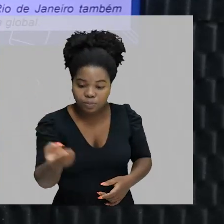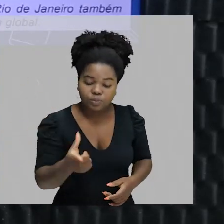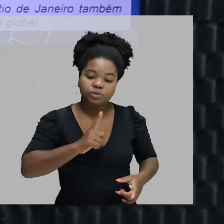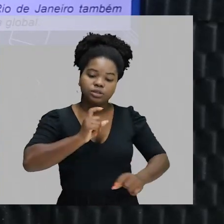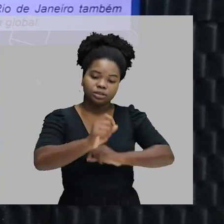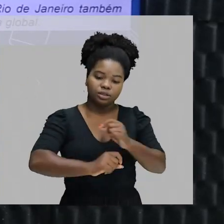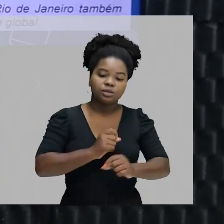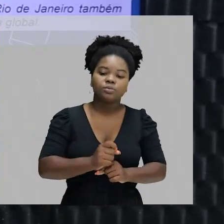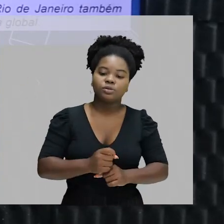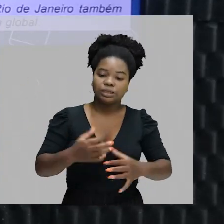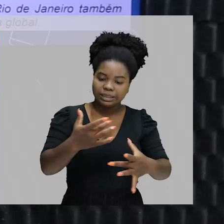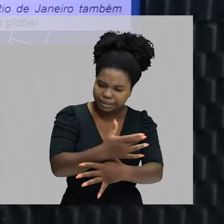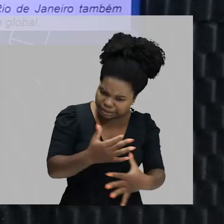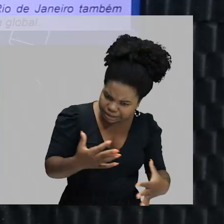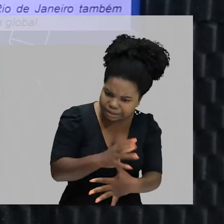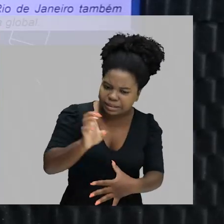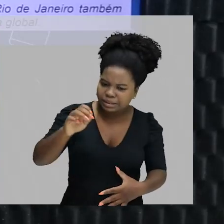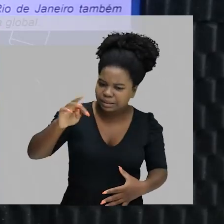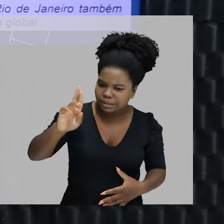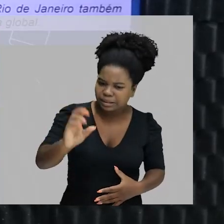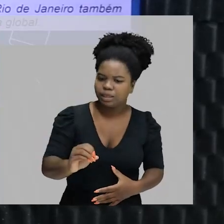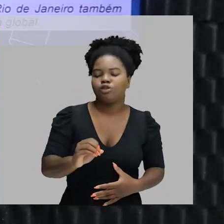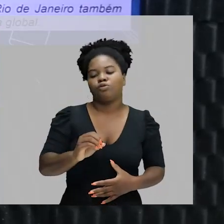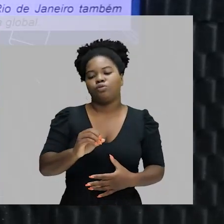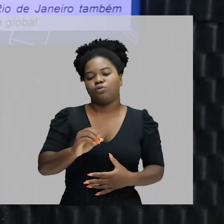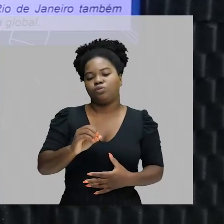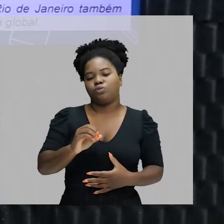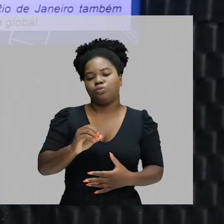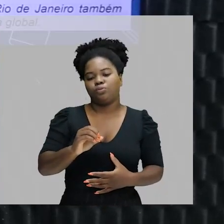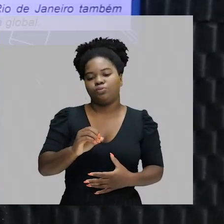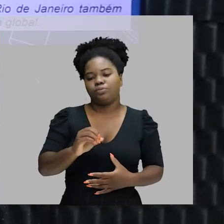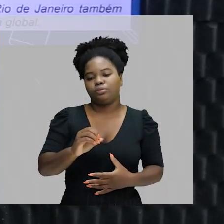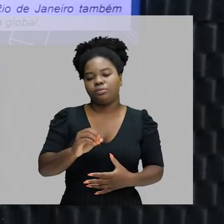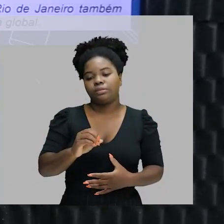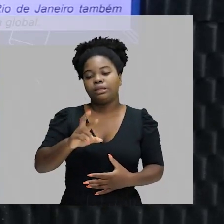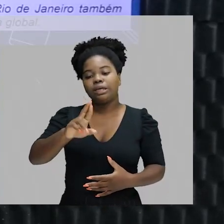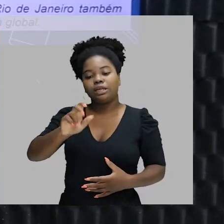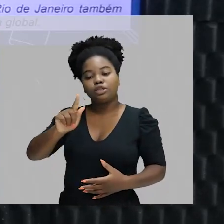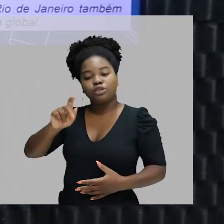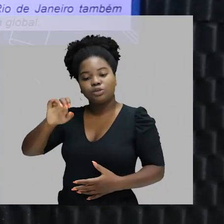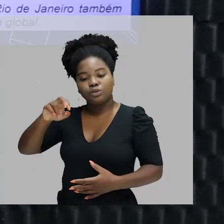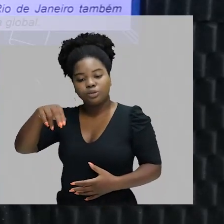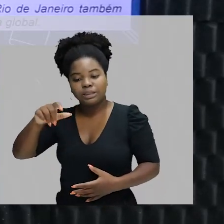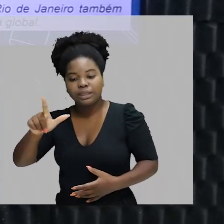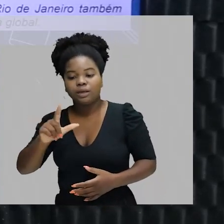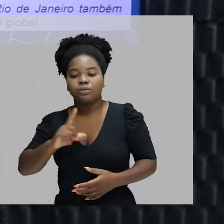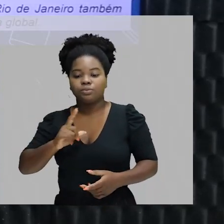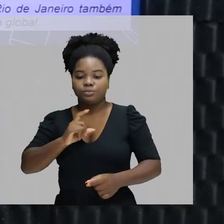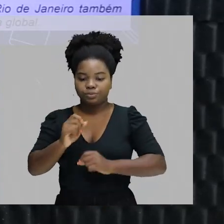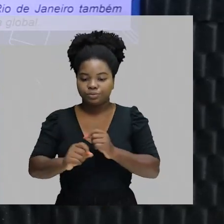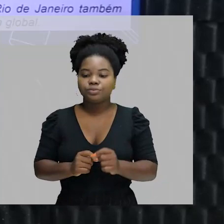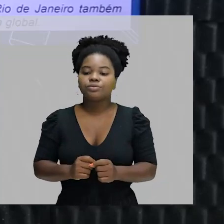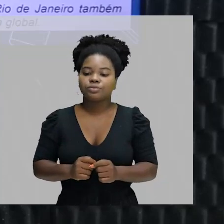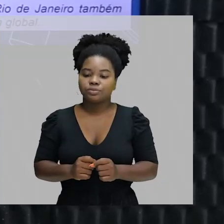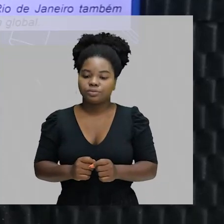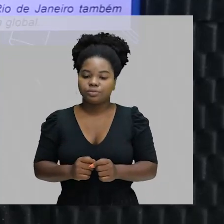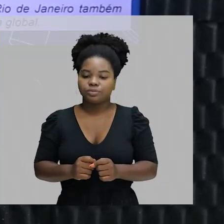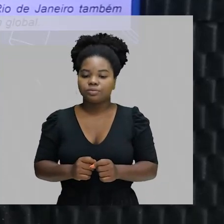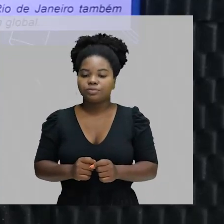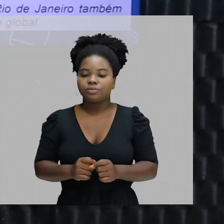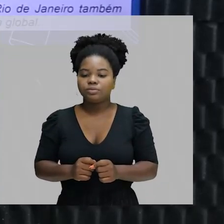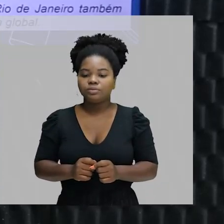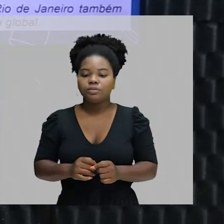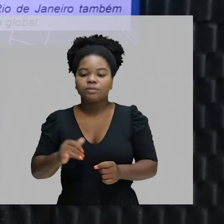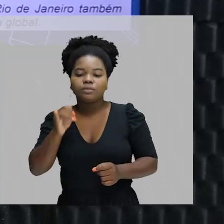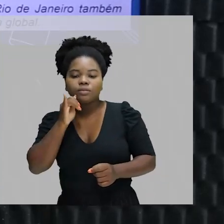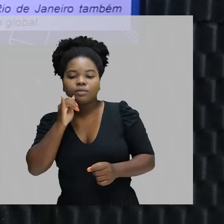atratividade sobre as suas cidades ao entorno e até mesmo a outro estado, seus vizinhos, né? E a gente pode citar aqui como centros